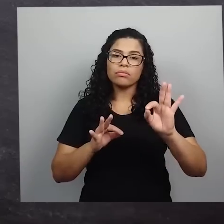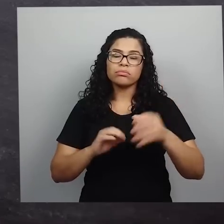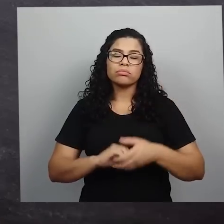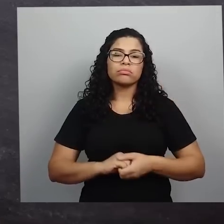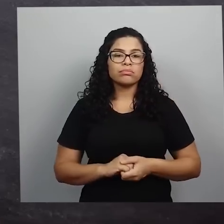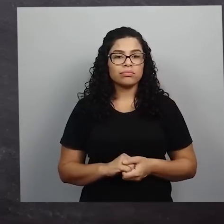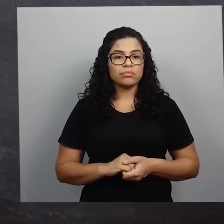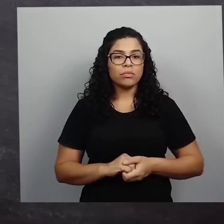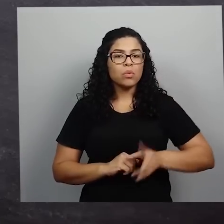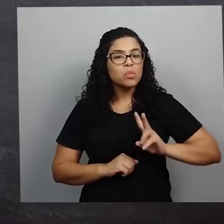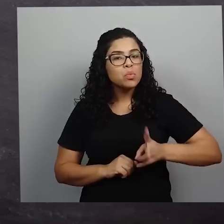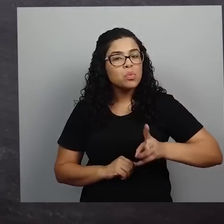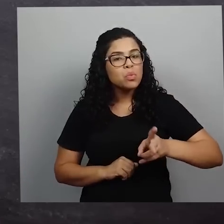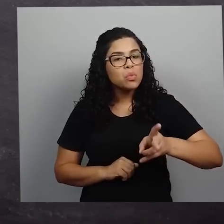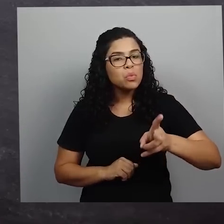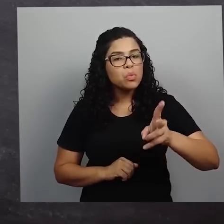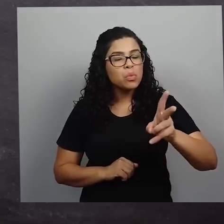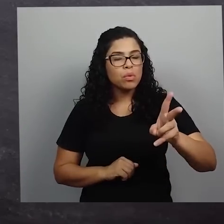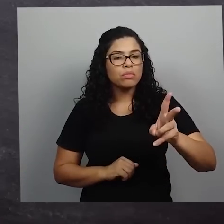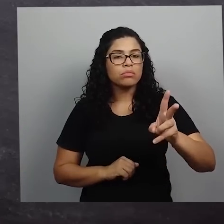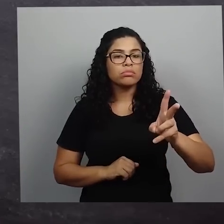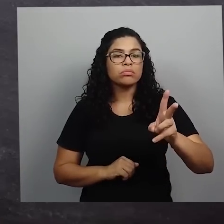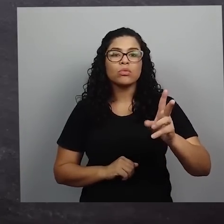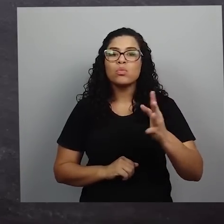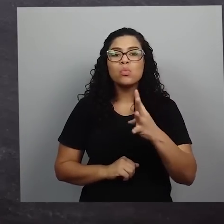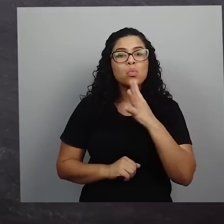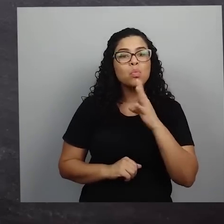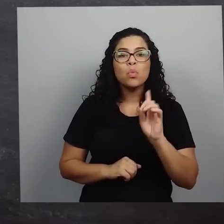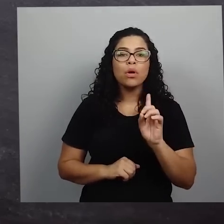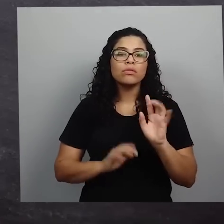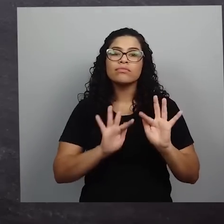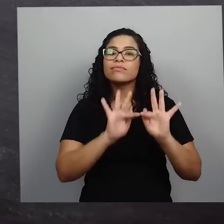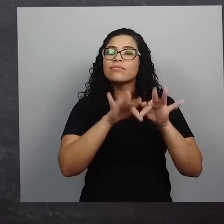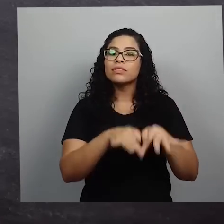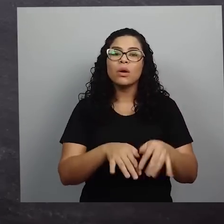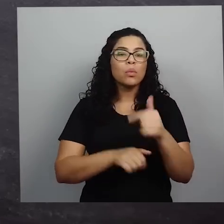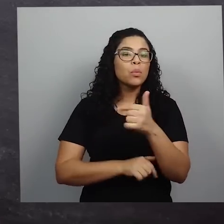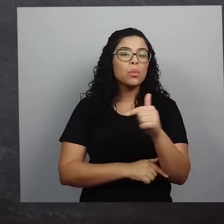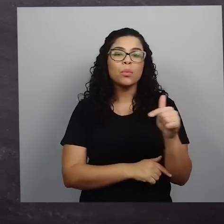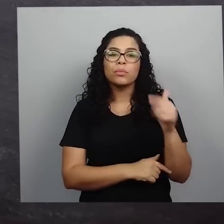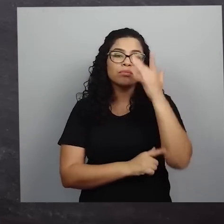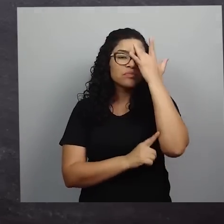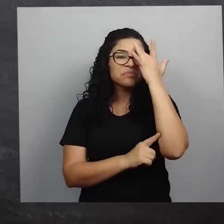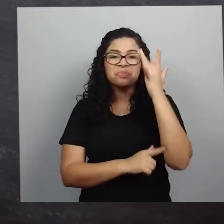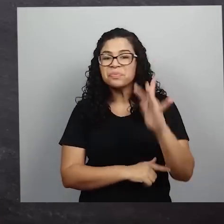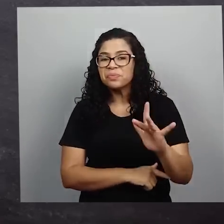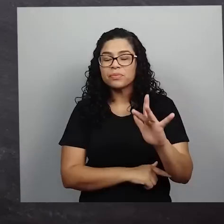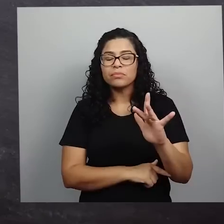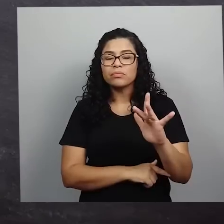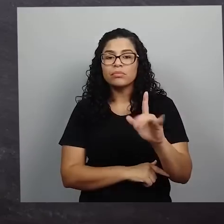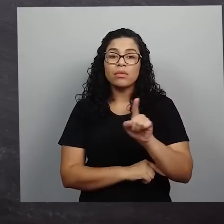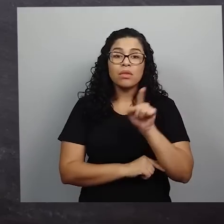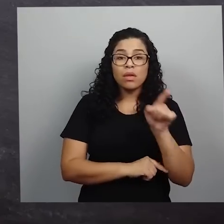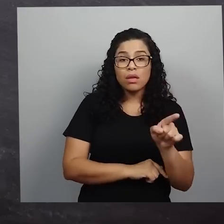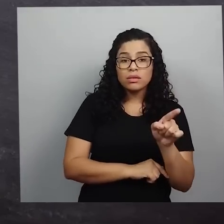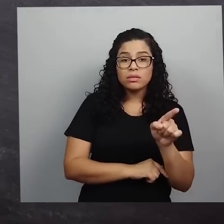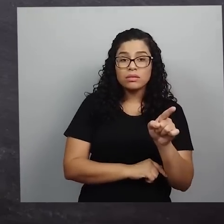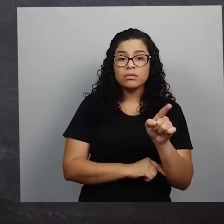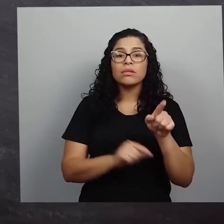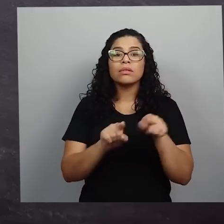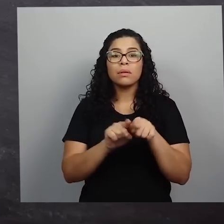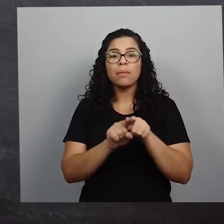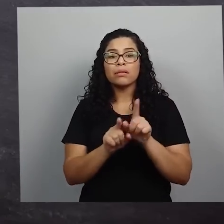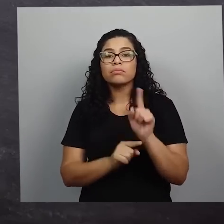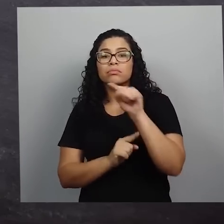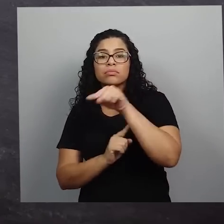dos números positivos quanto dos números negativos. A aplicação desses números no nosso dia a dia